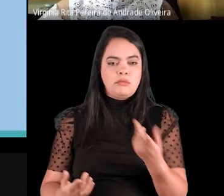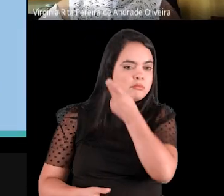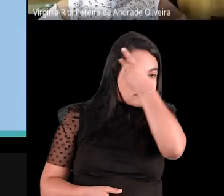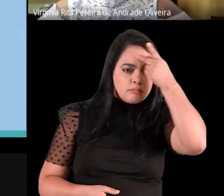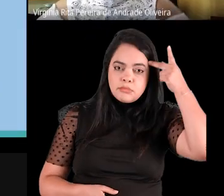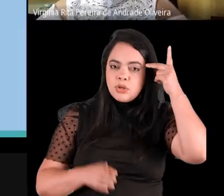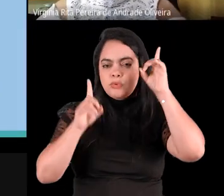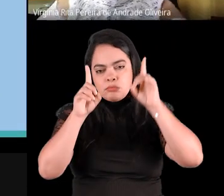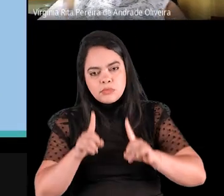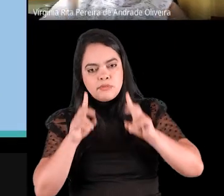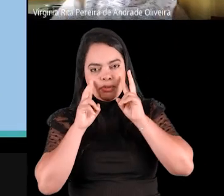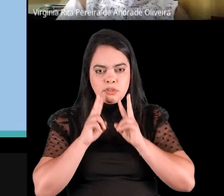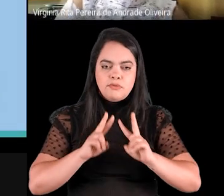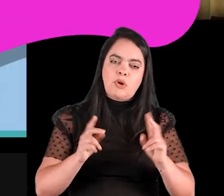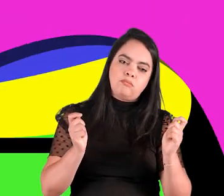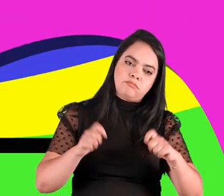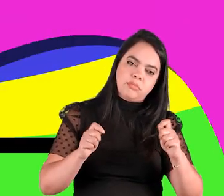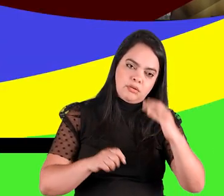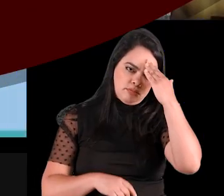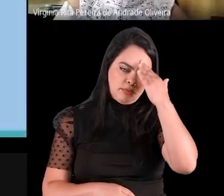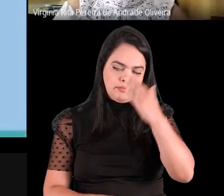com deficiência visual tenham acesso.